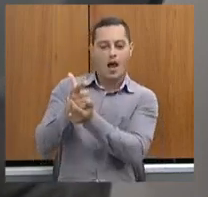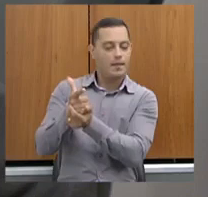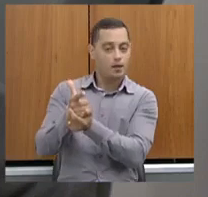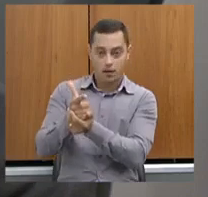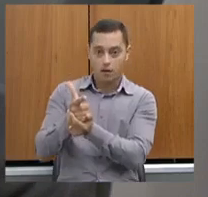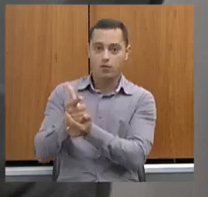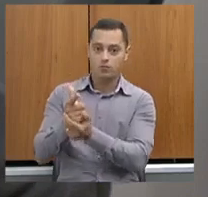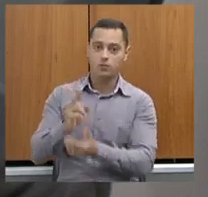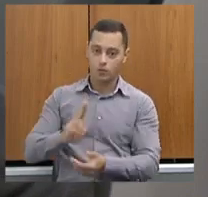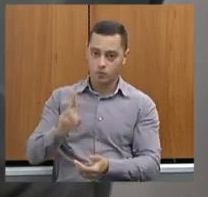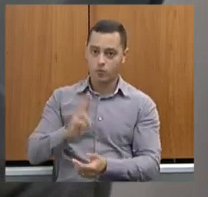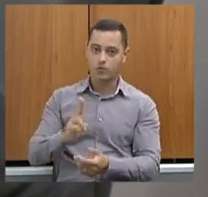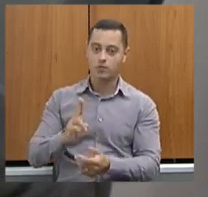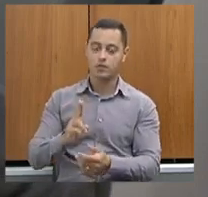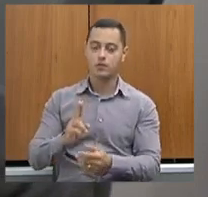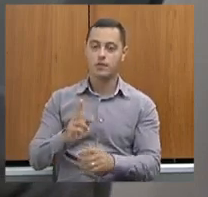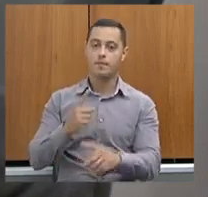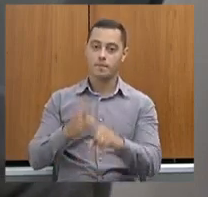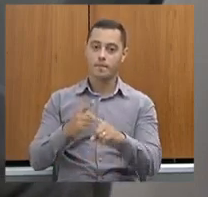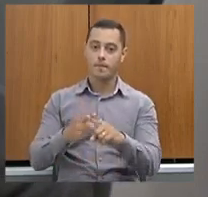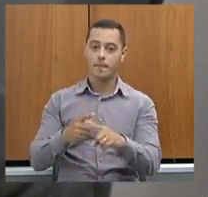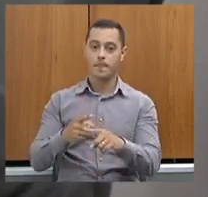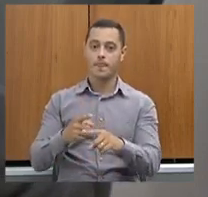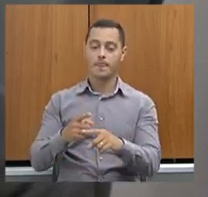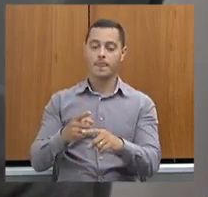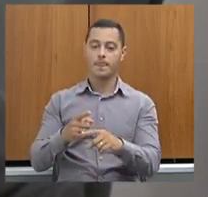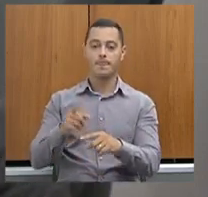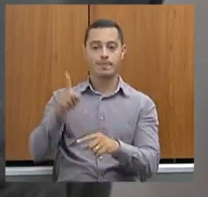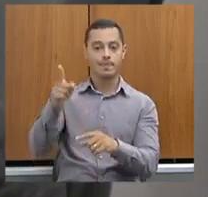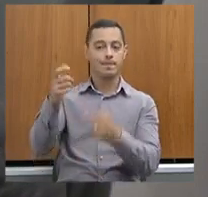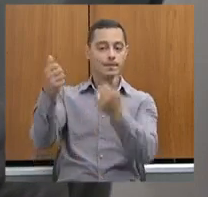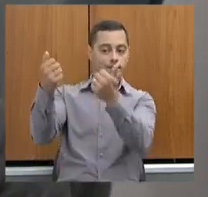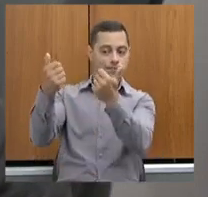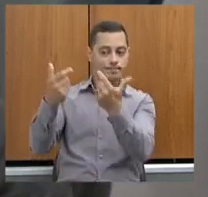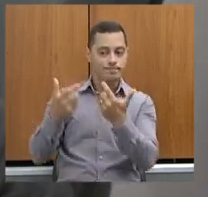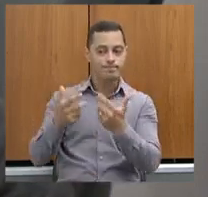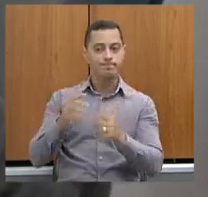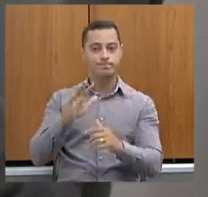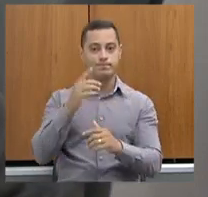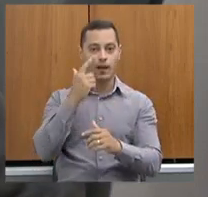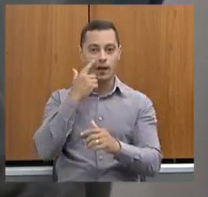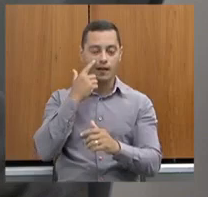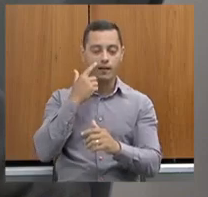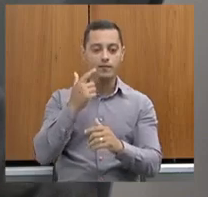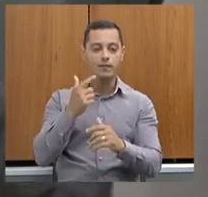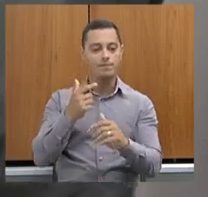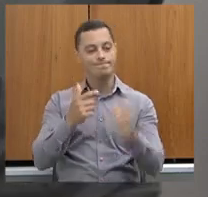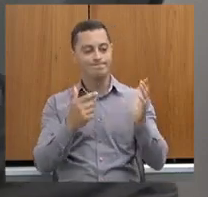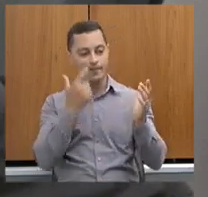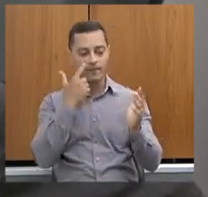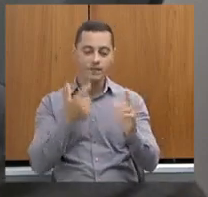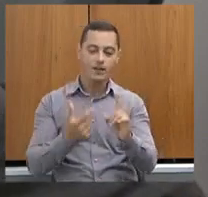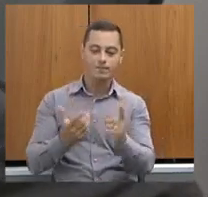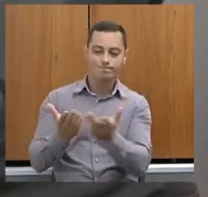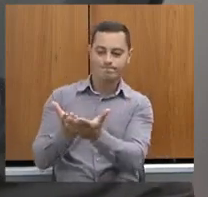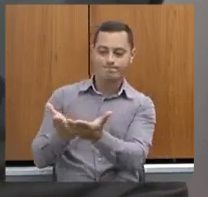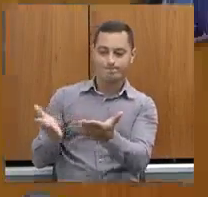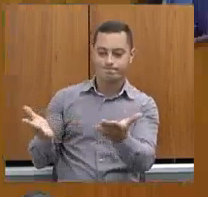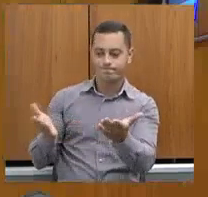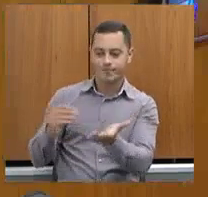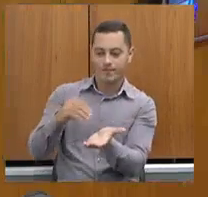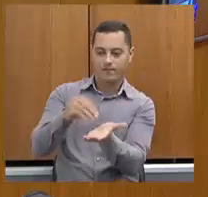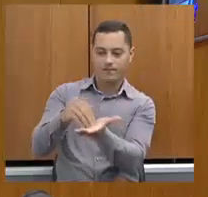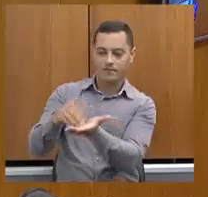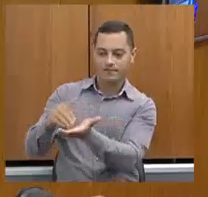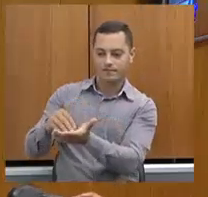o vidro porque o graduado me relatou Deputado mostrou o armamento e como nós somos de casa né Nós